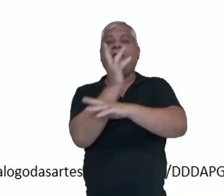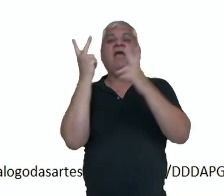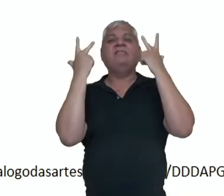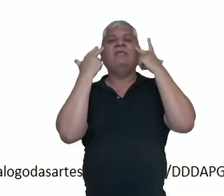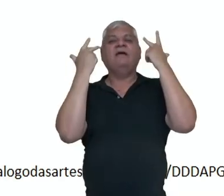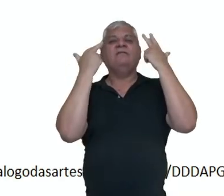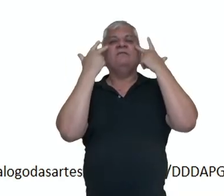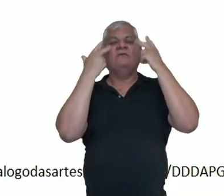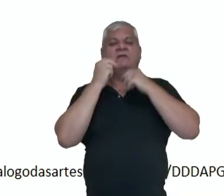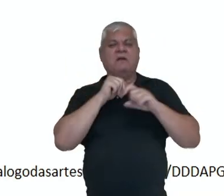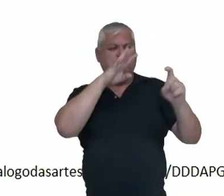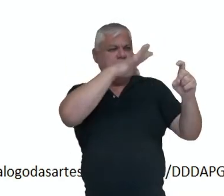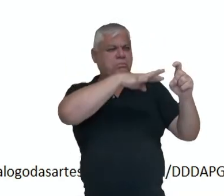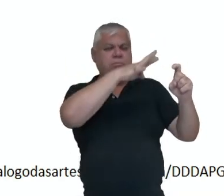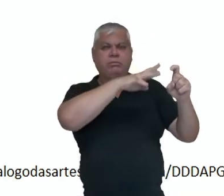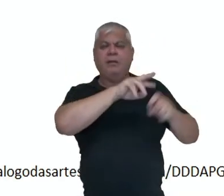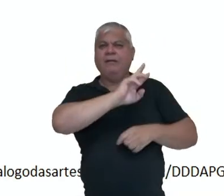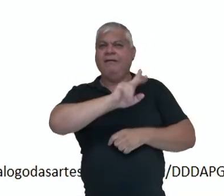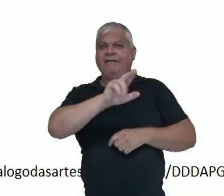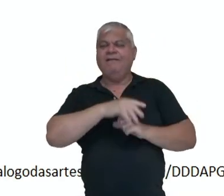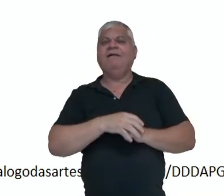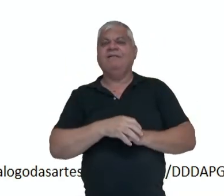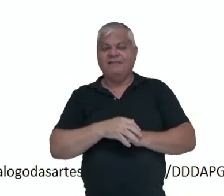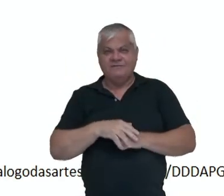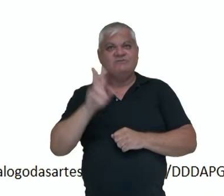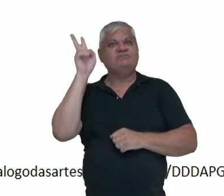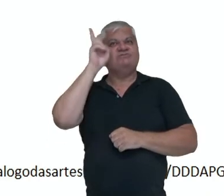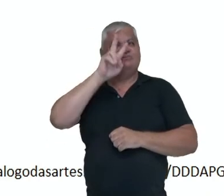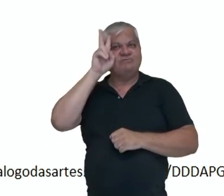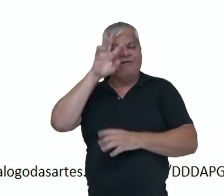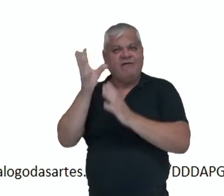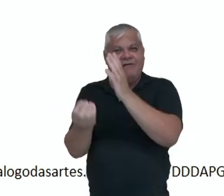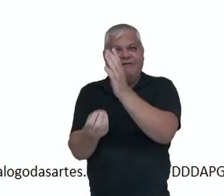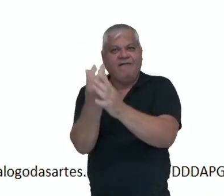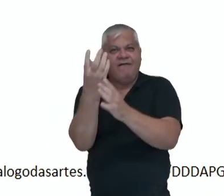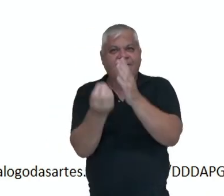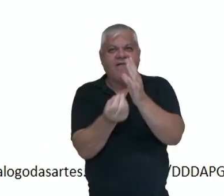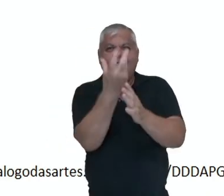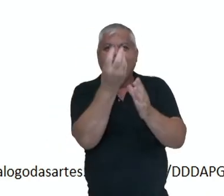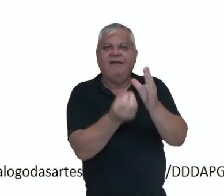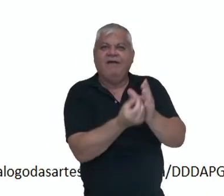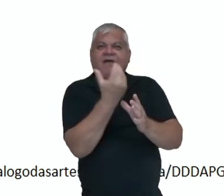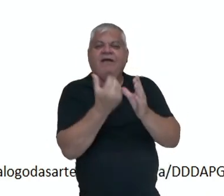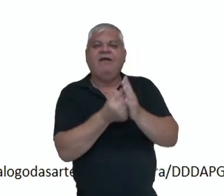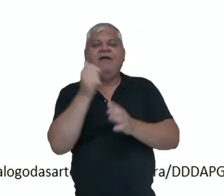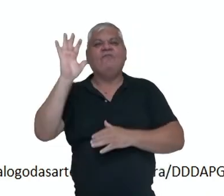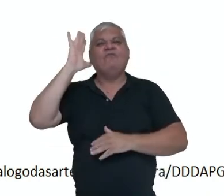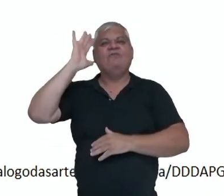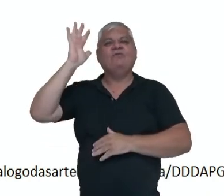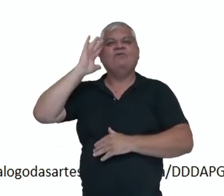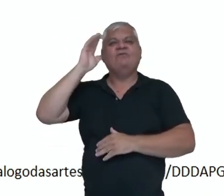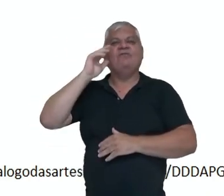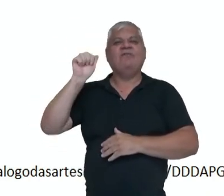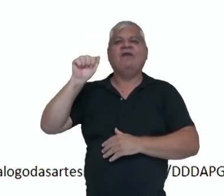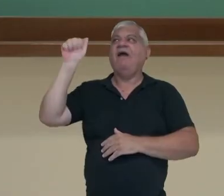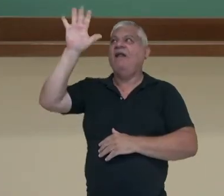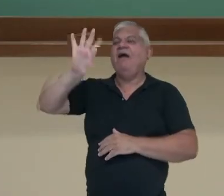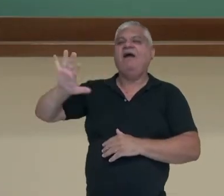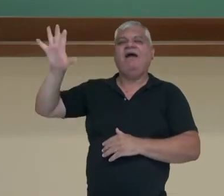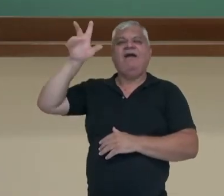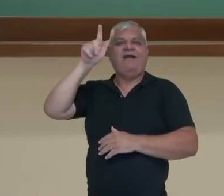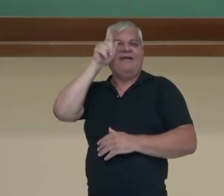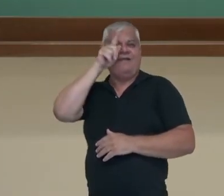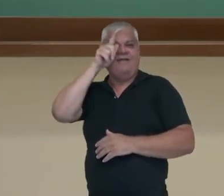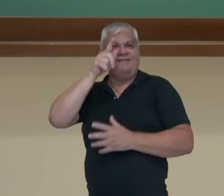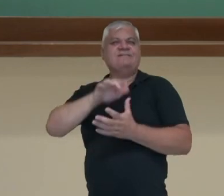deus mitológico. Também foi um fator histórico e contribuiu para o nascimento da filosofia ocidental. Então a gente começou